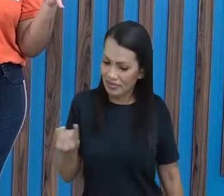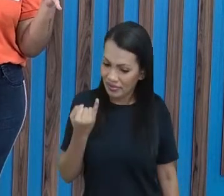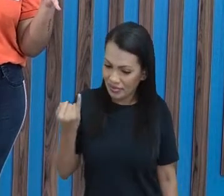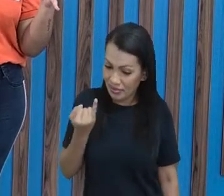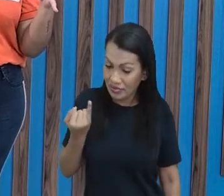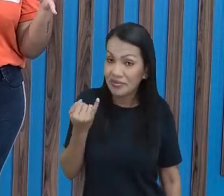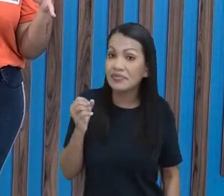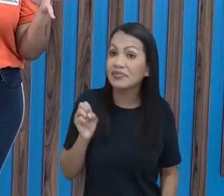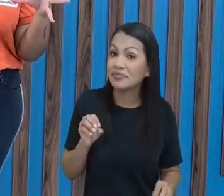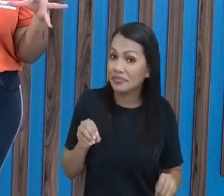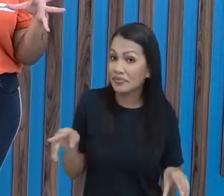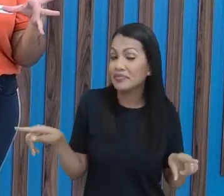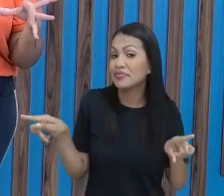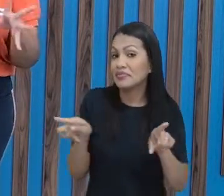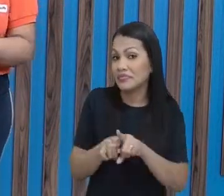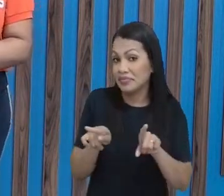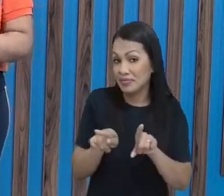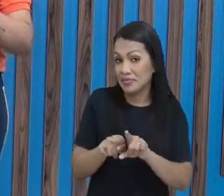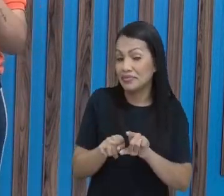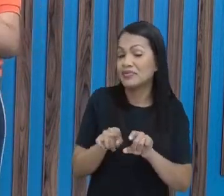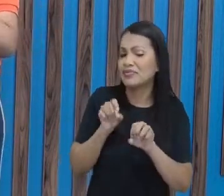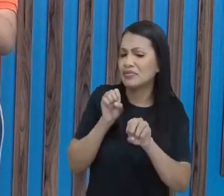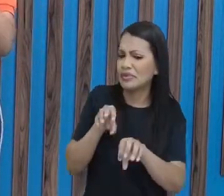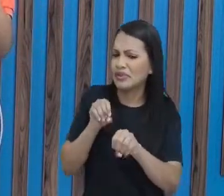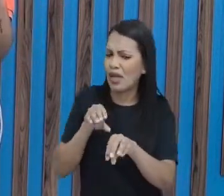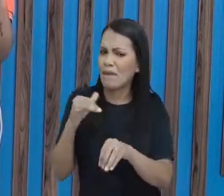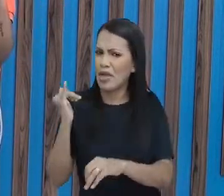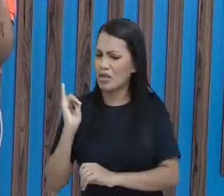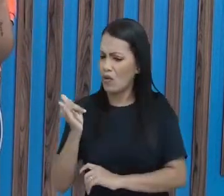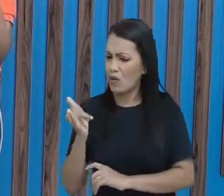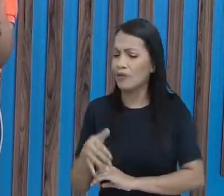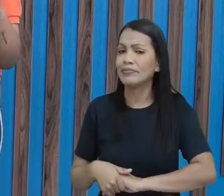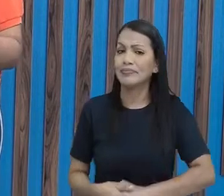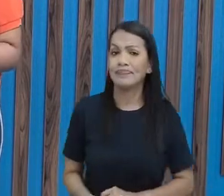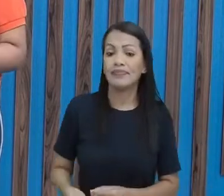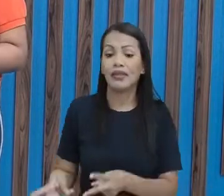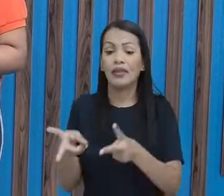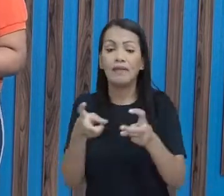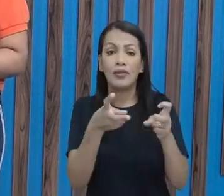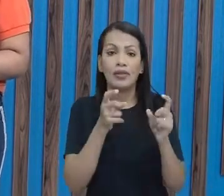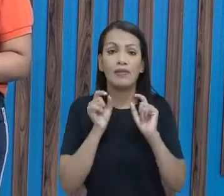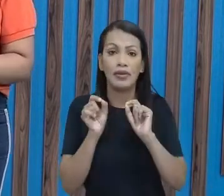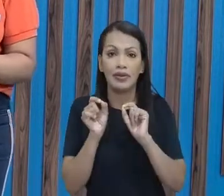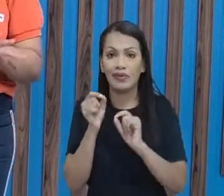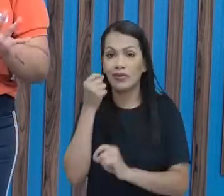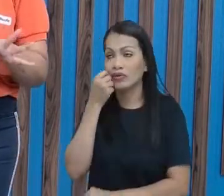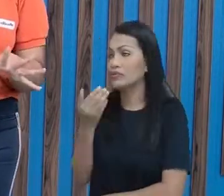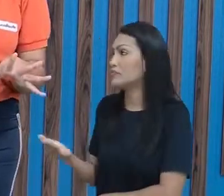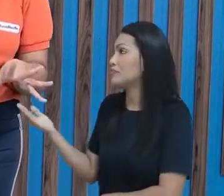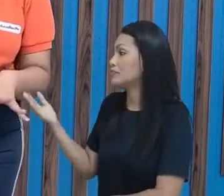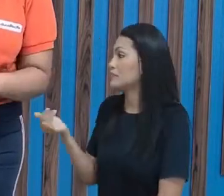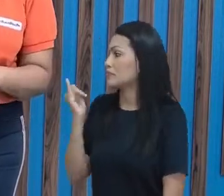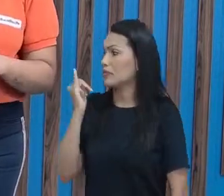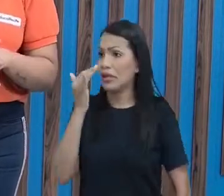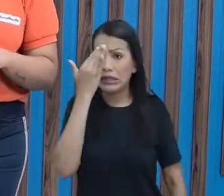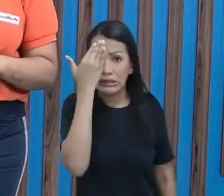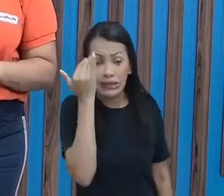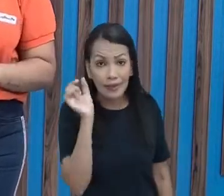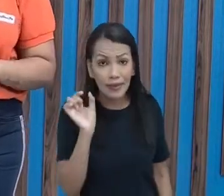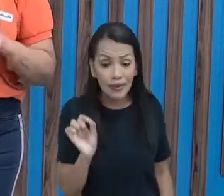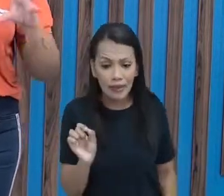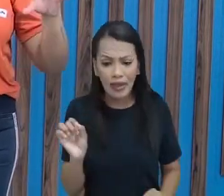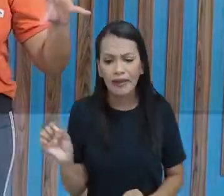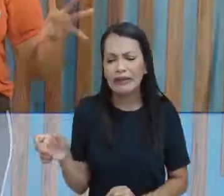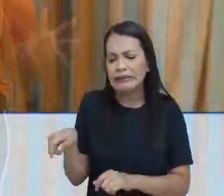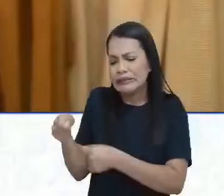ensinamento produzido por esse conto, né? Como a gente pode perceber, o conto conta a história de uma moça que sabia tecer e, ao exercer a